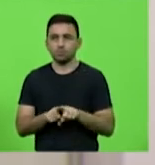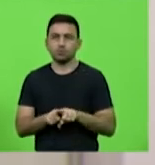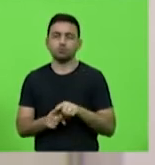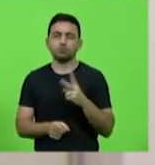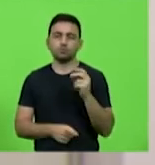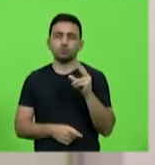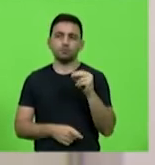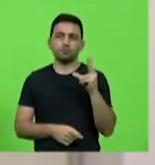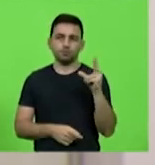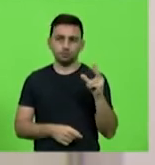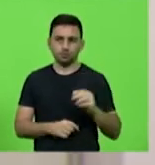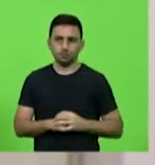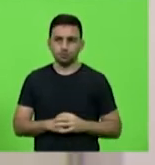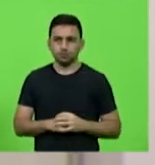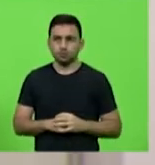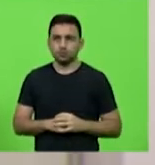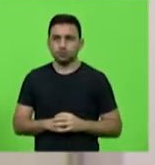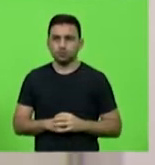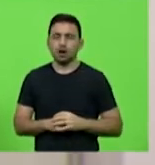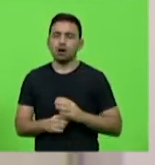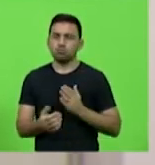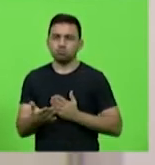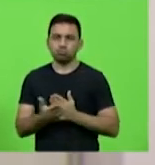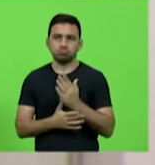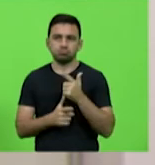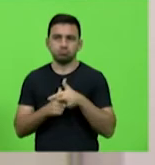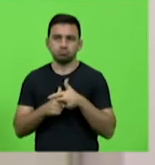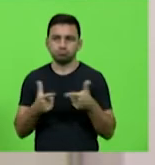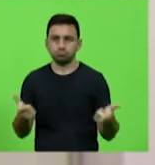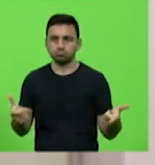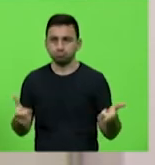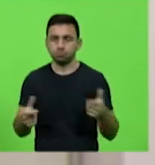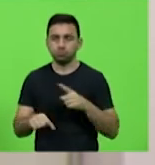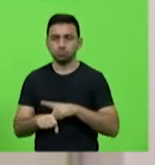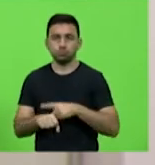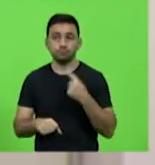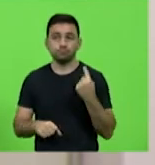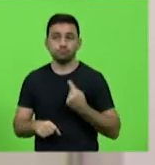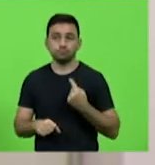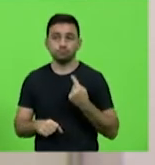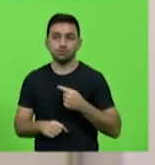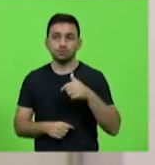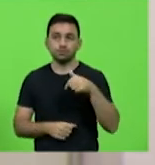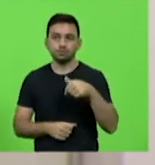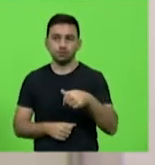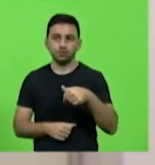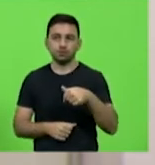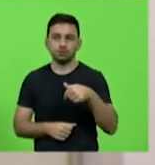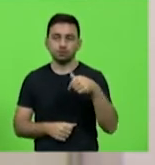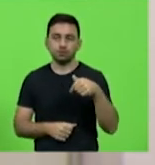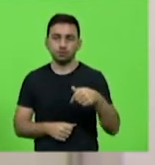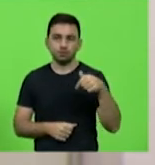0267/2020. Foram aprovados por maioria, em turno único, os projetos de lei número